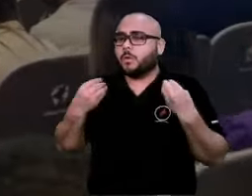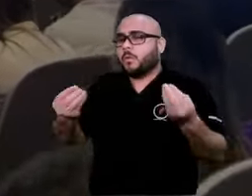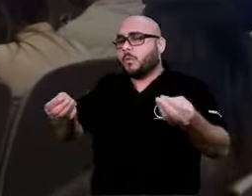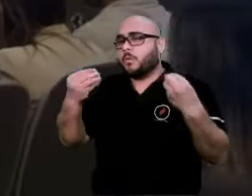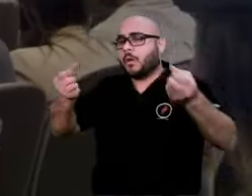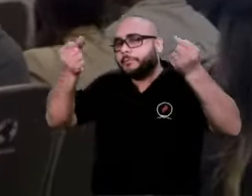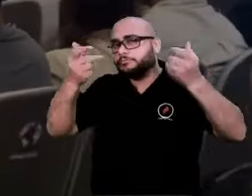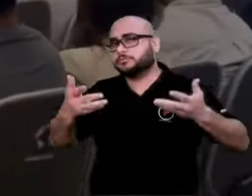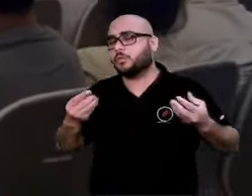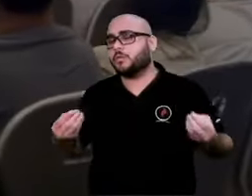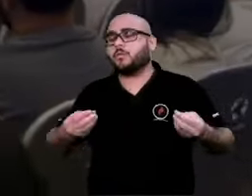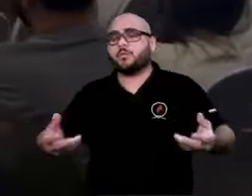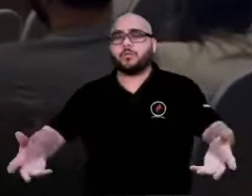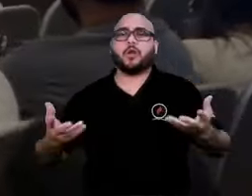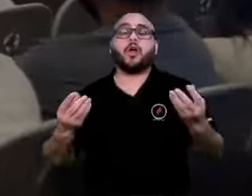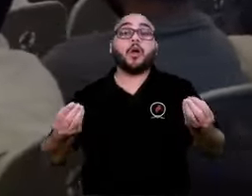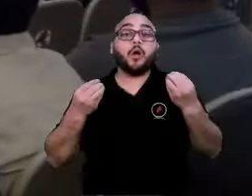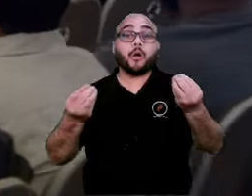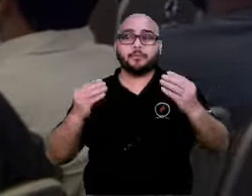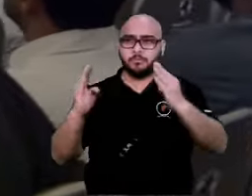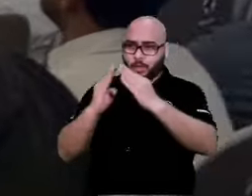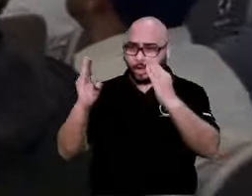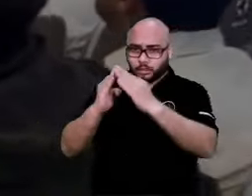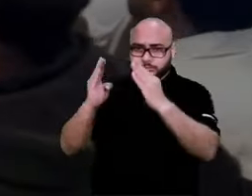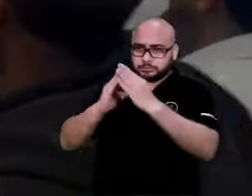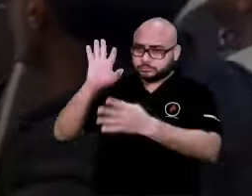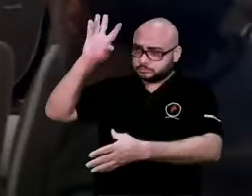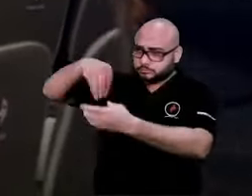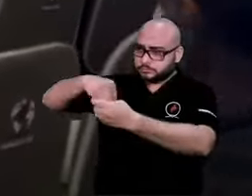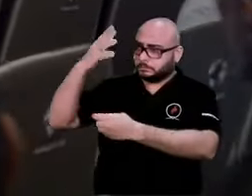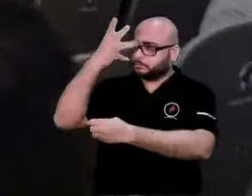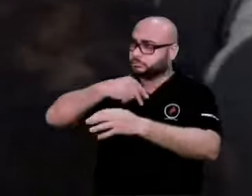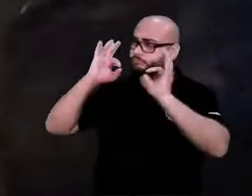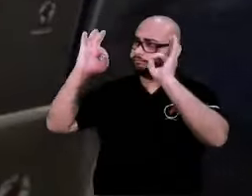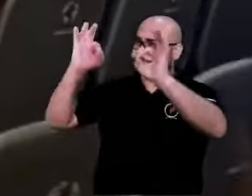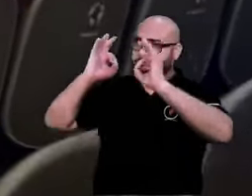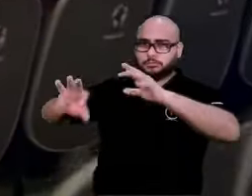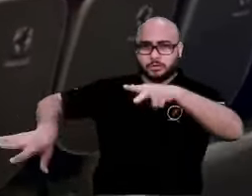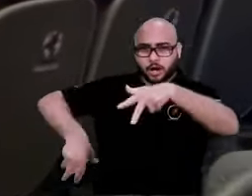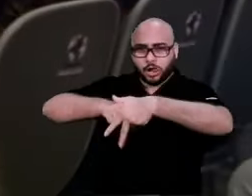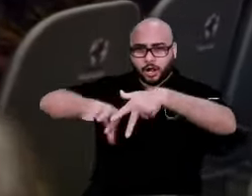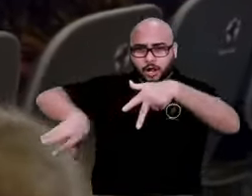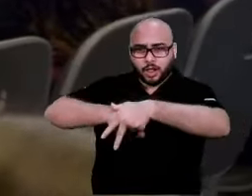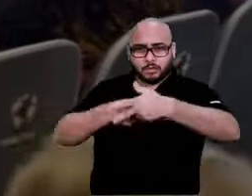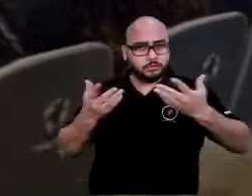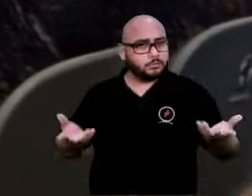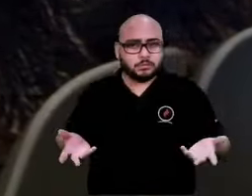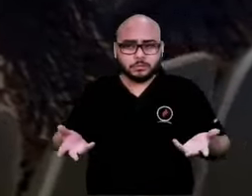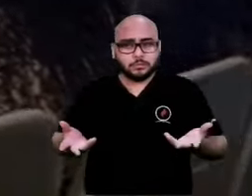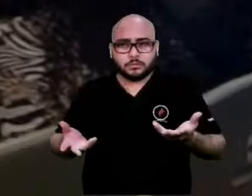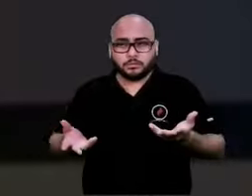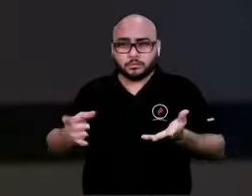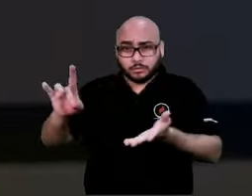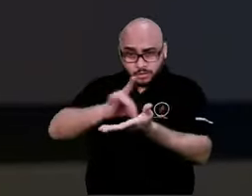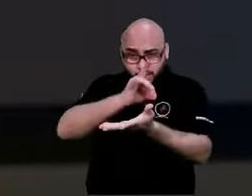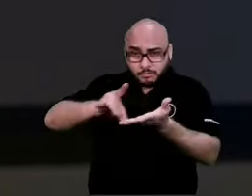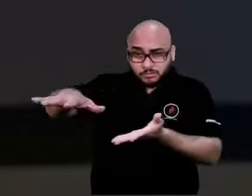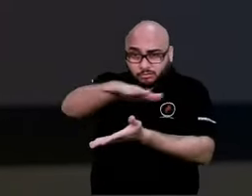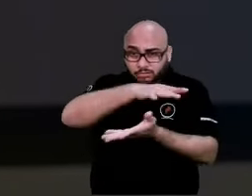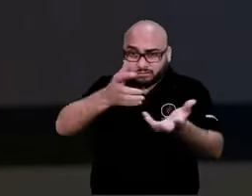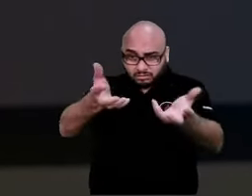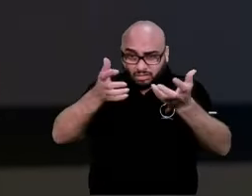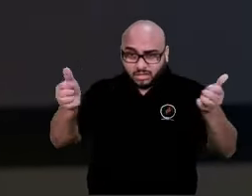Esse móvel que você tem, essa mobília agora também é minha. Ele começou a levar tudo, só que ele não se deu por satisfeito. Ele entrou na casa